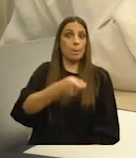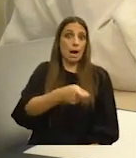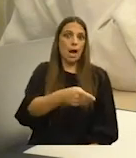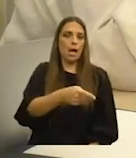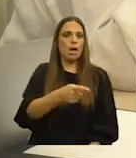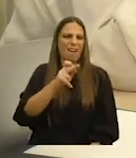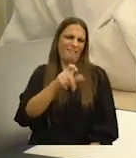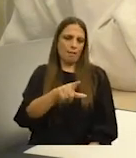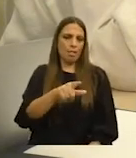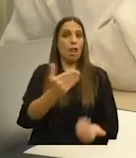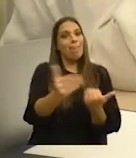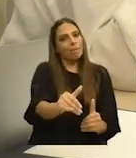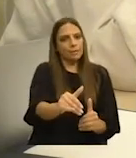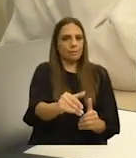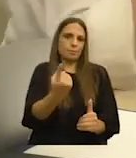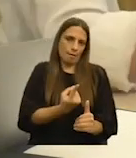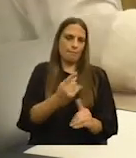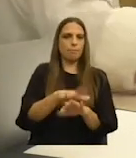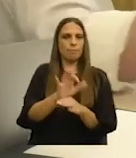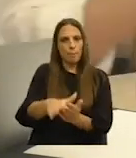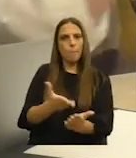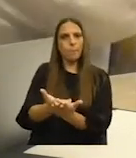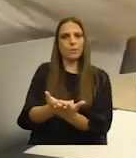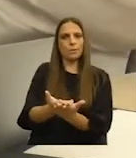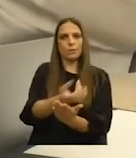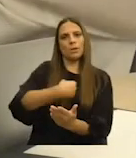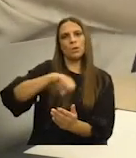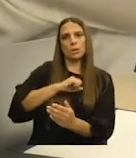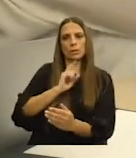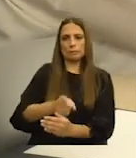esta a mensagem que queríamos aqui deixar no que toca à moção. Muito obrigado.